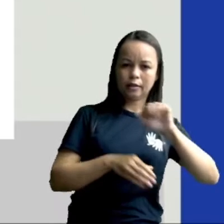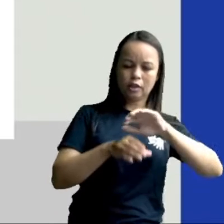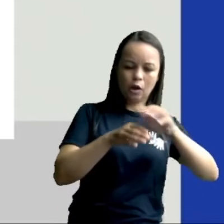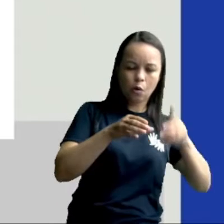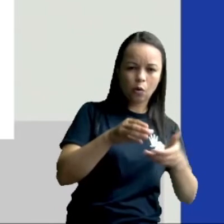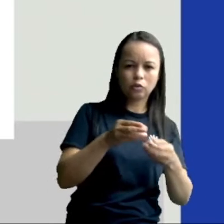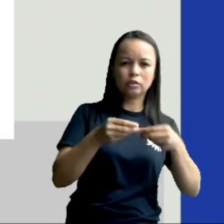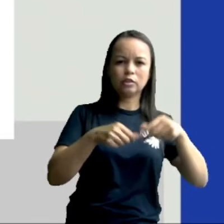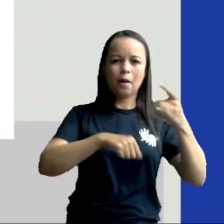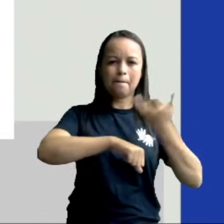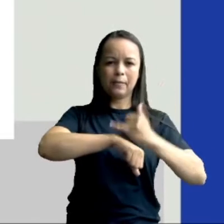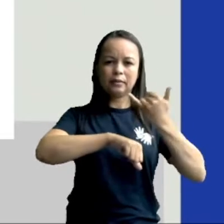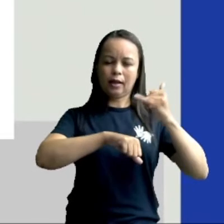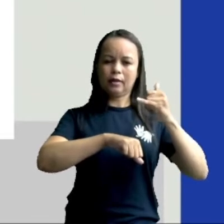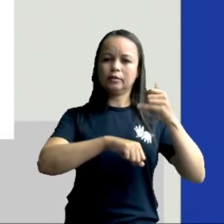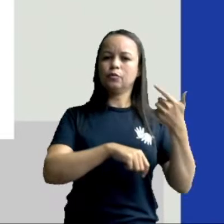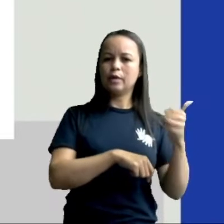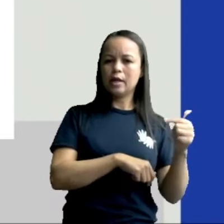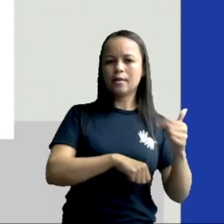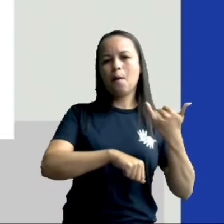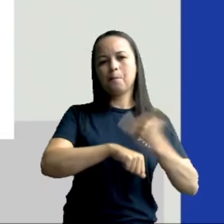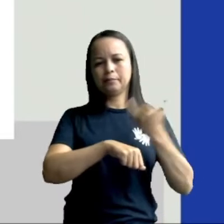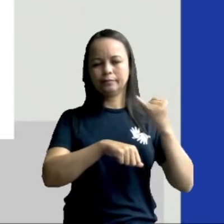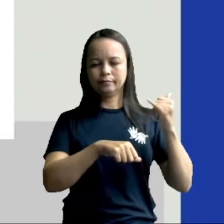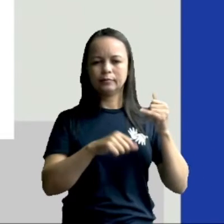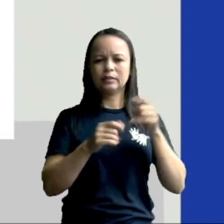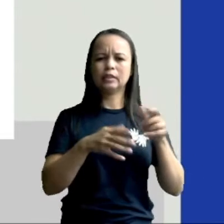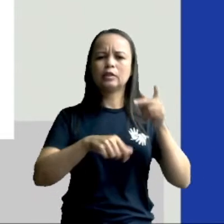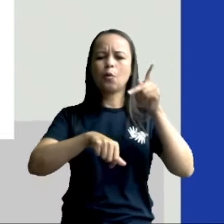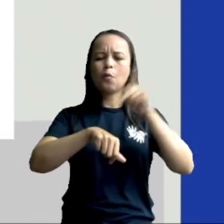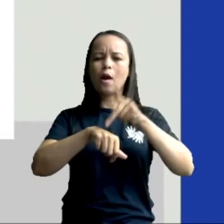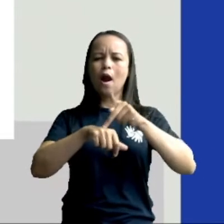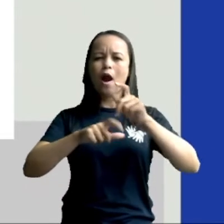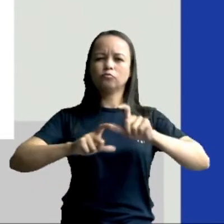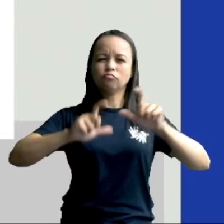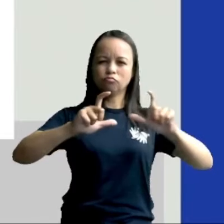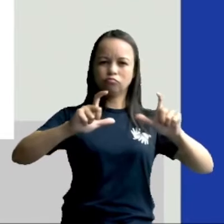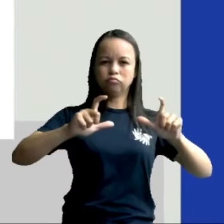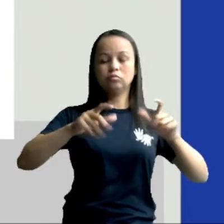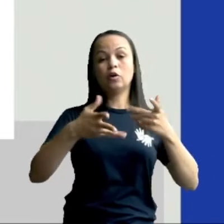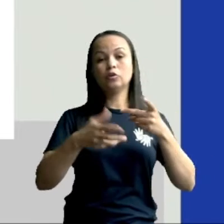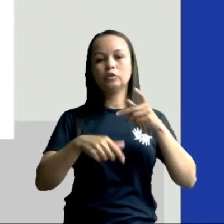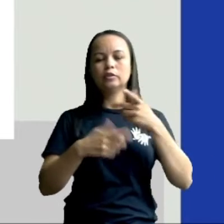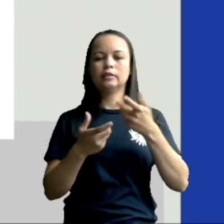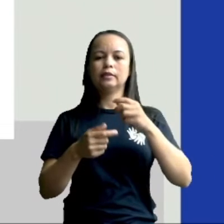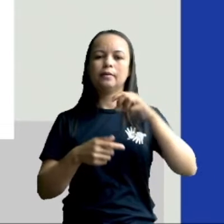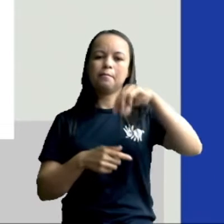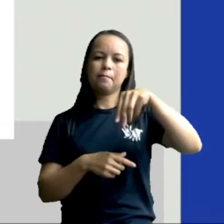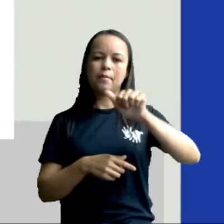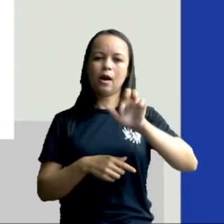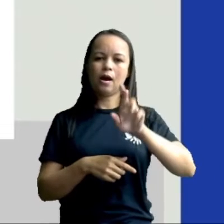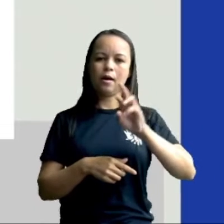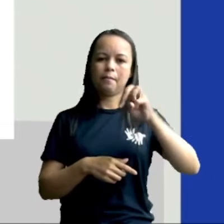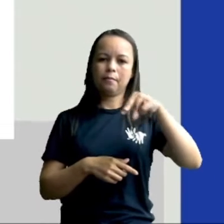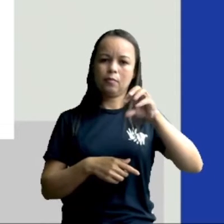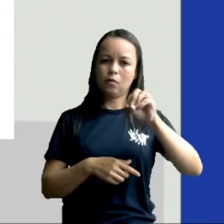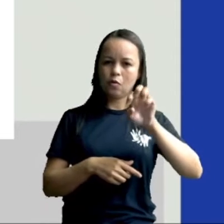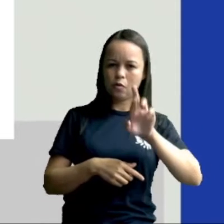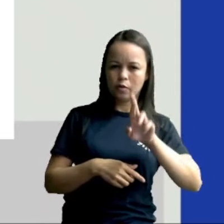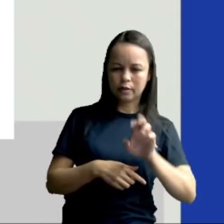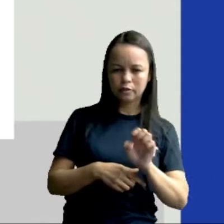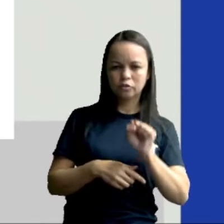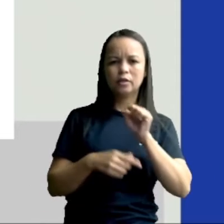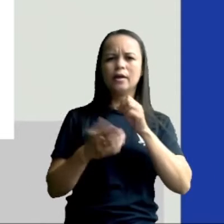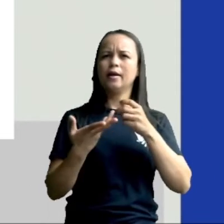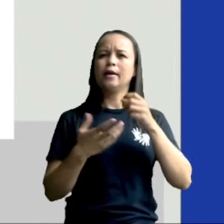terrestre, os metálicos e os não metálicos, que são aquelas rochas, né? Aquele mármore, aquele granito.